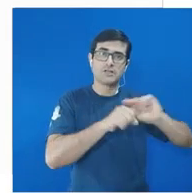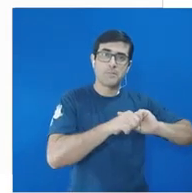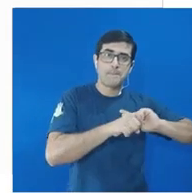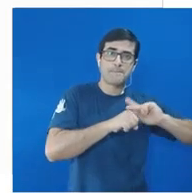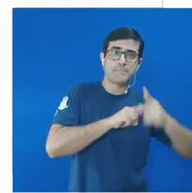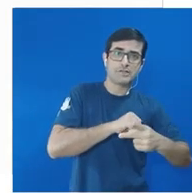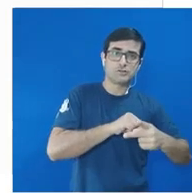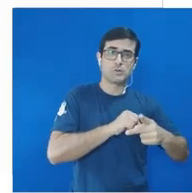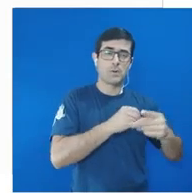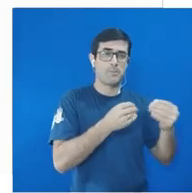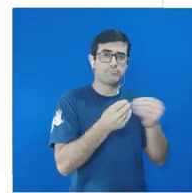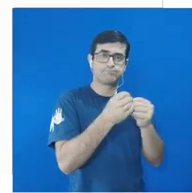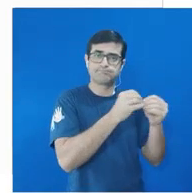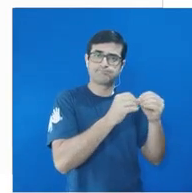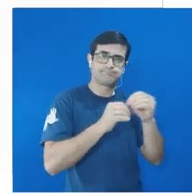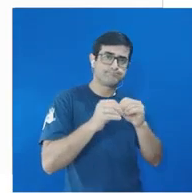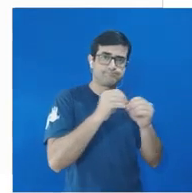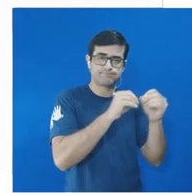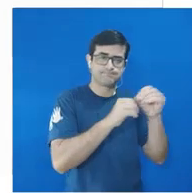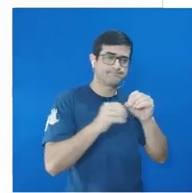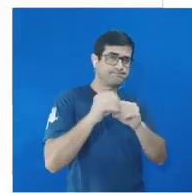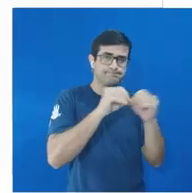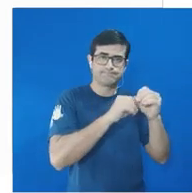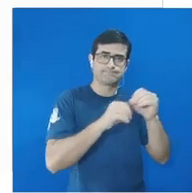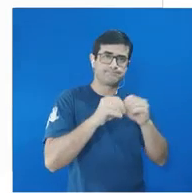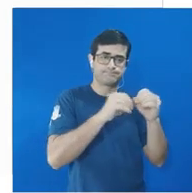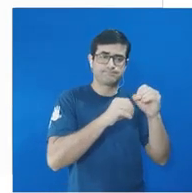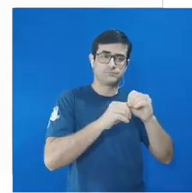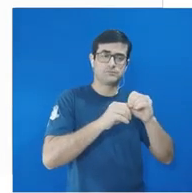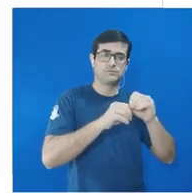Essas partículas estão se chocando com